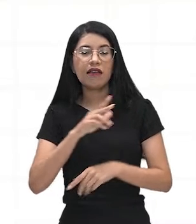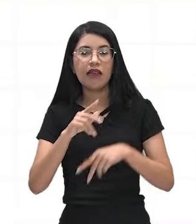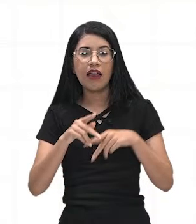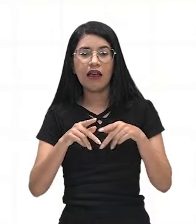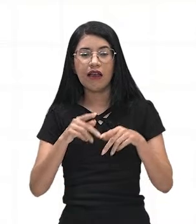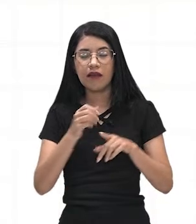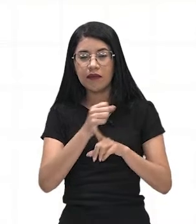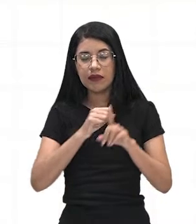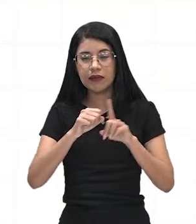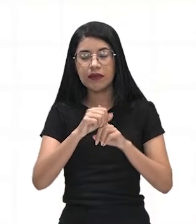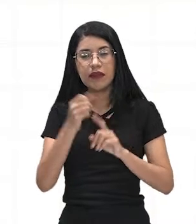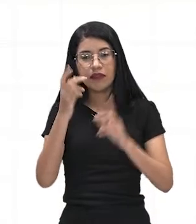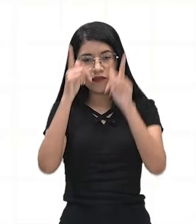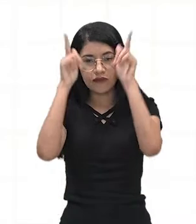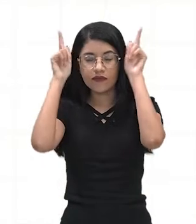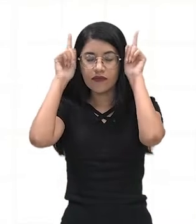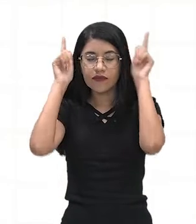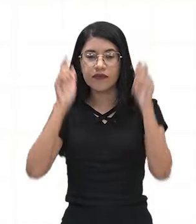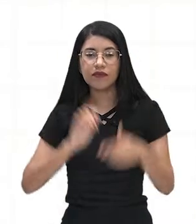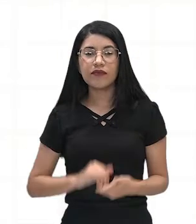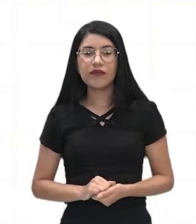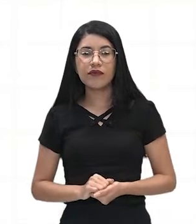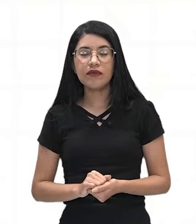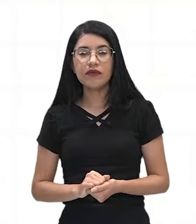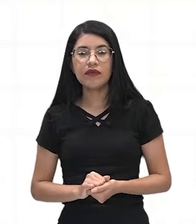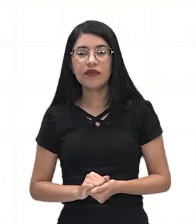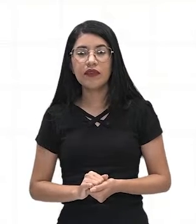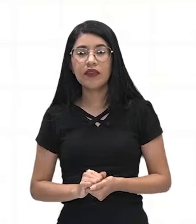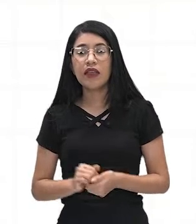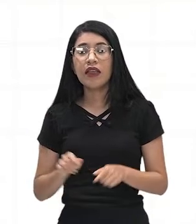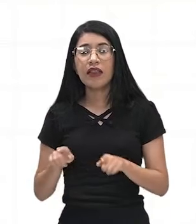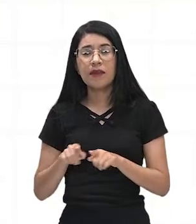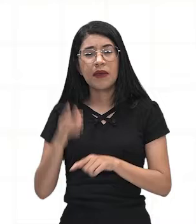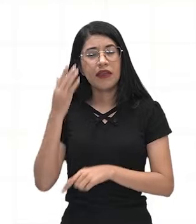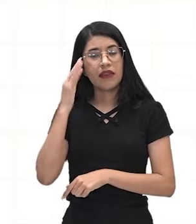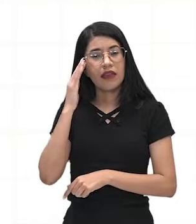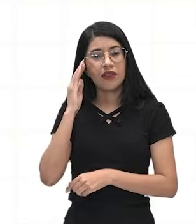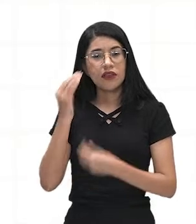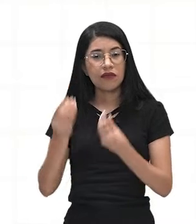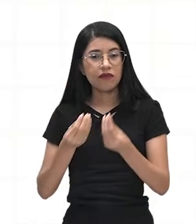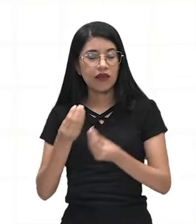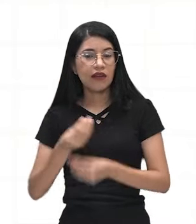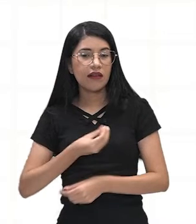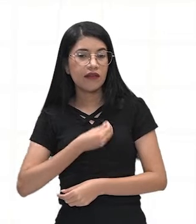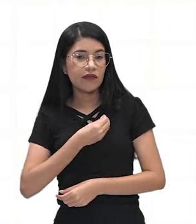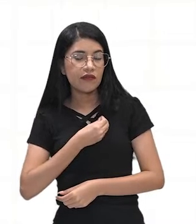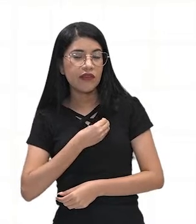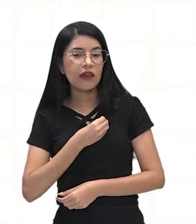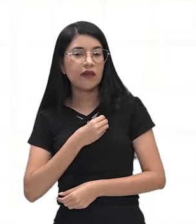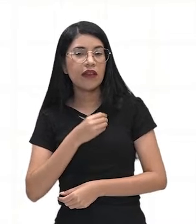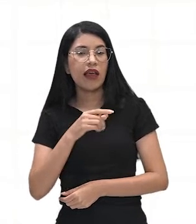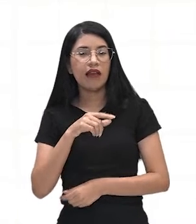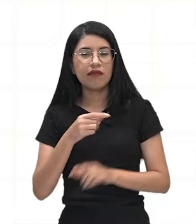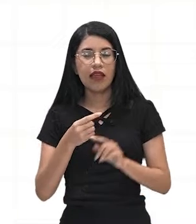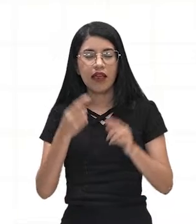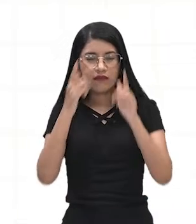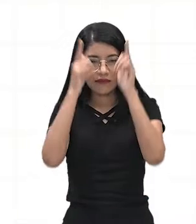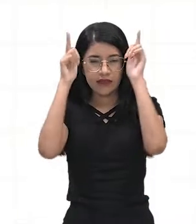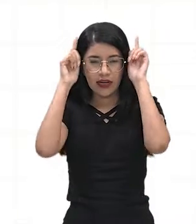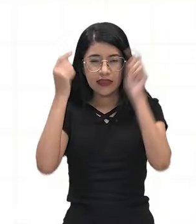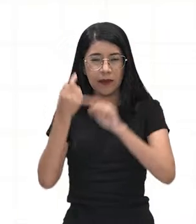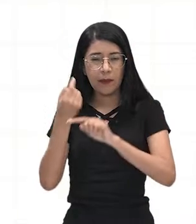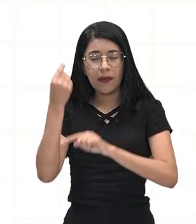pistas nos ajudam a entender melhor como era a vida das mulheres na Grécia Antiga, mesmo que